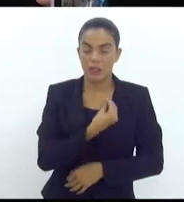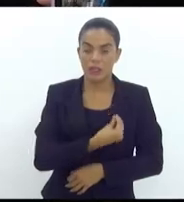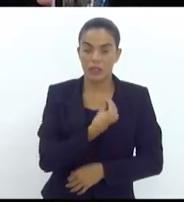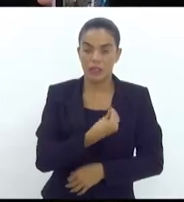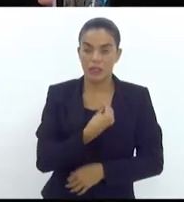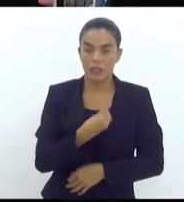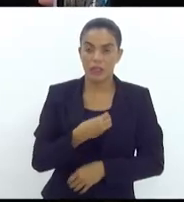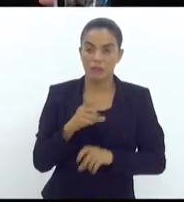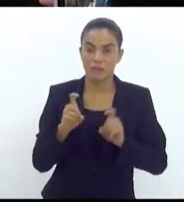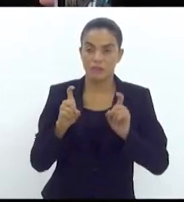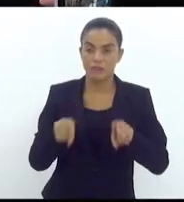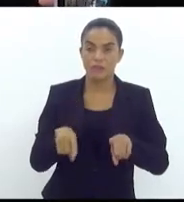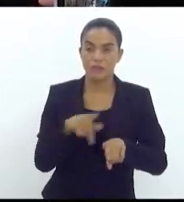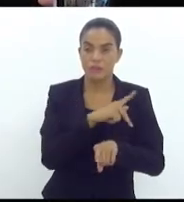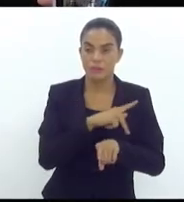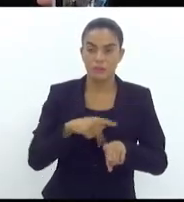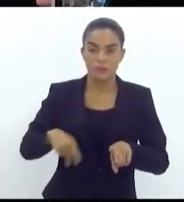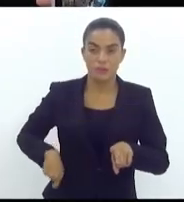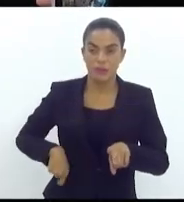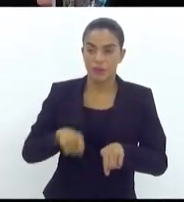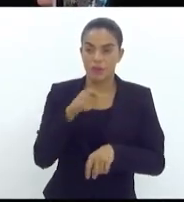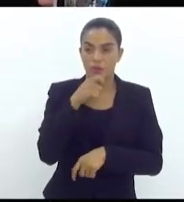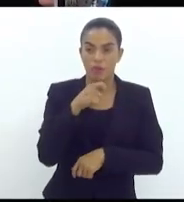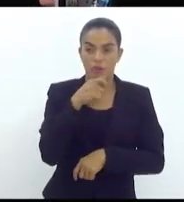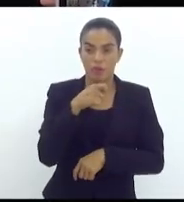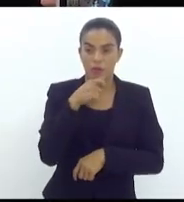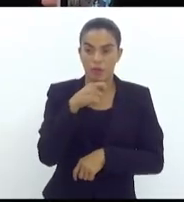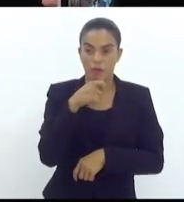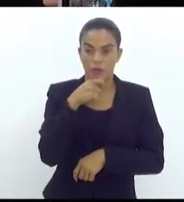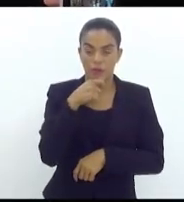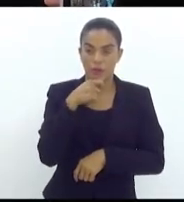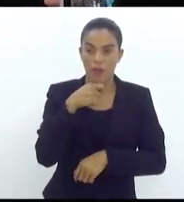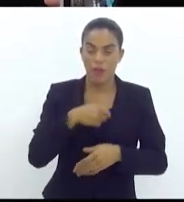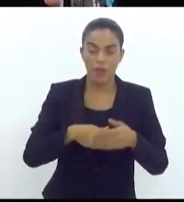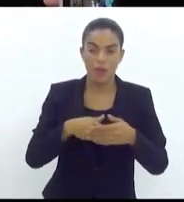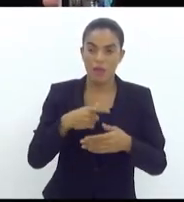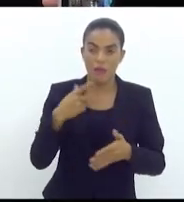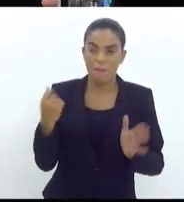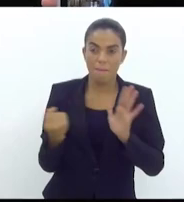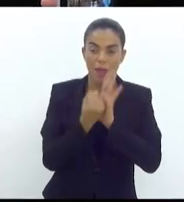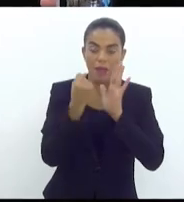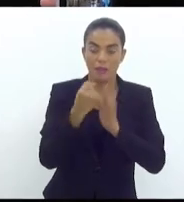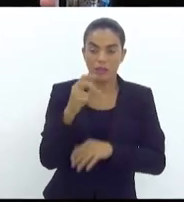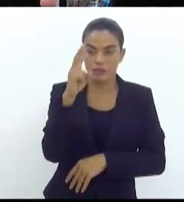de uma manobra sem precedentes na história do país